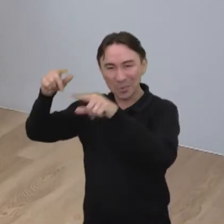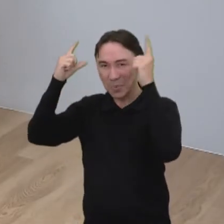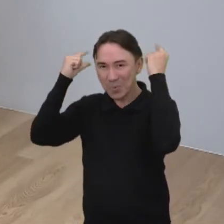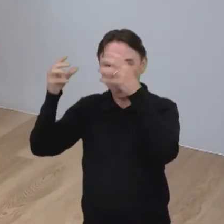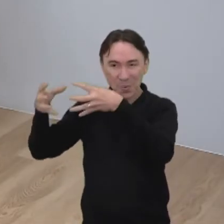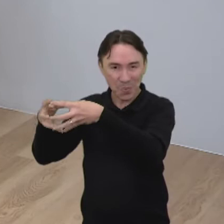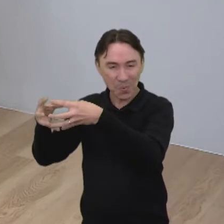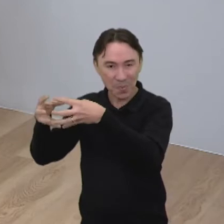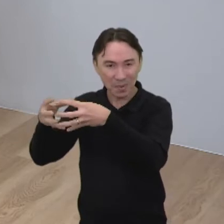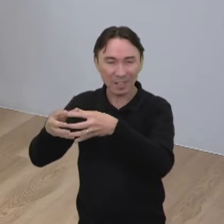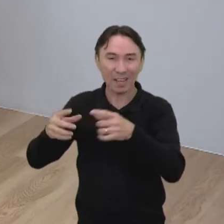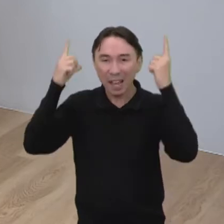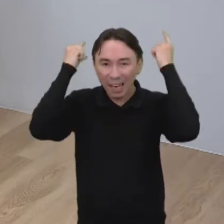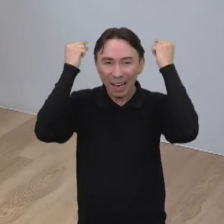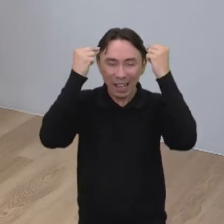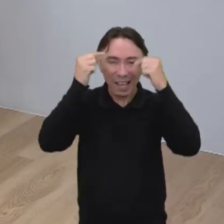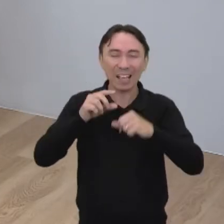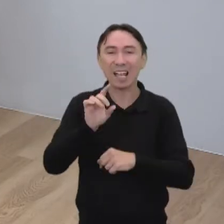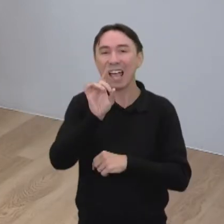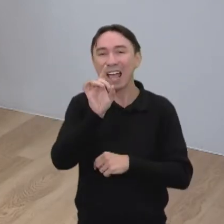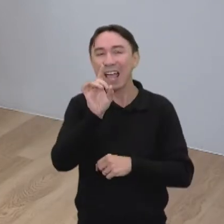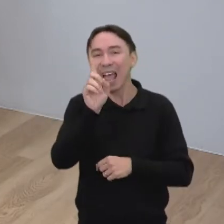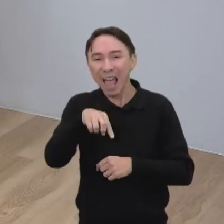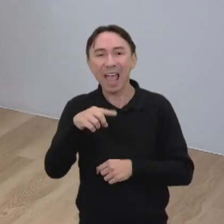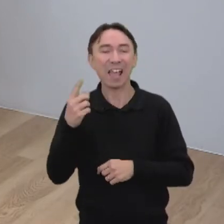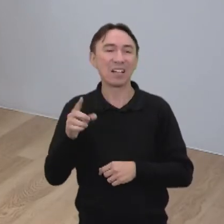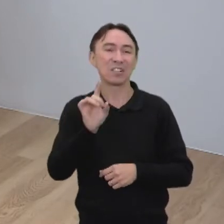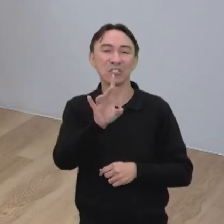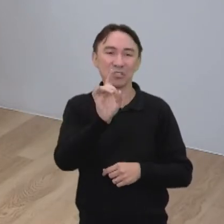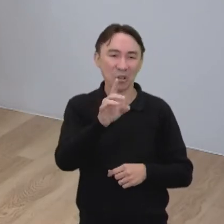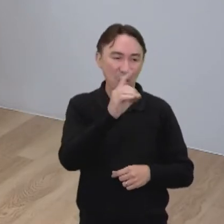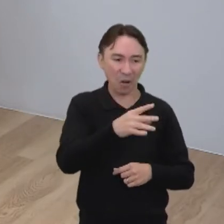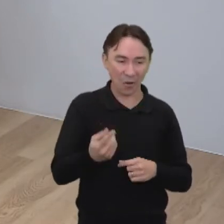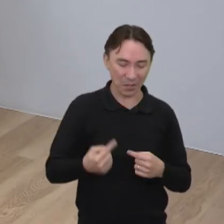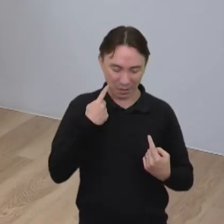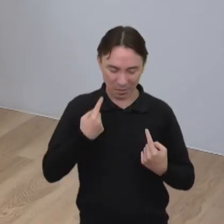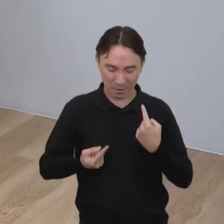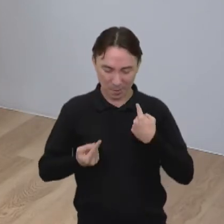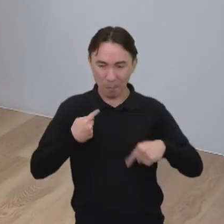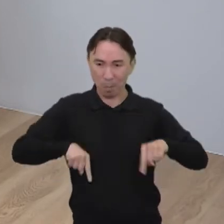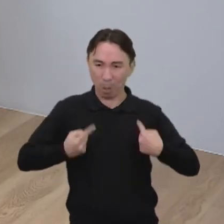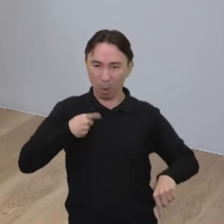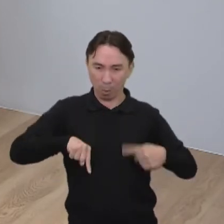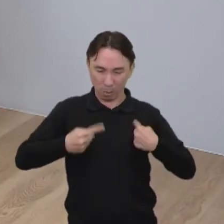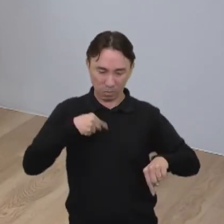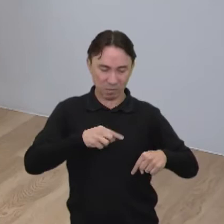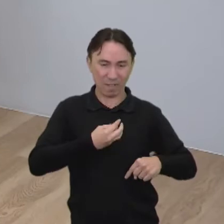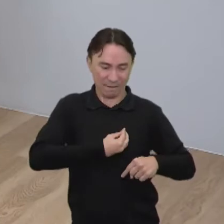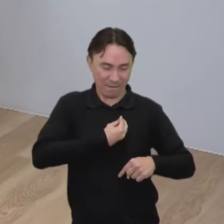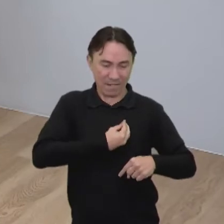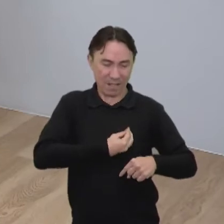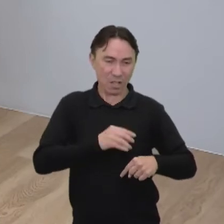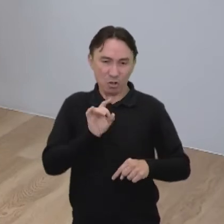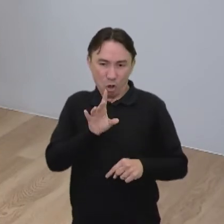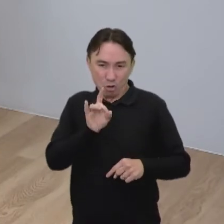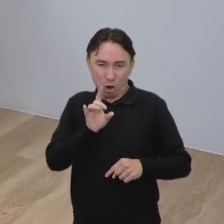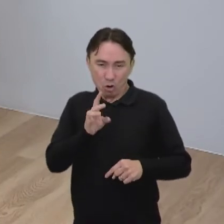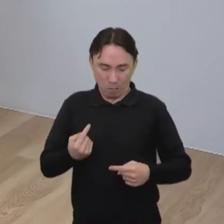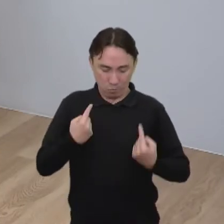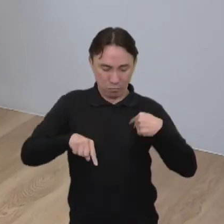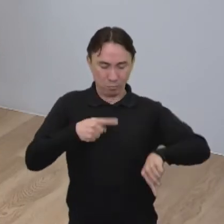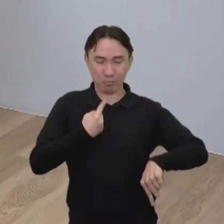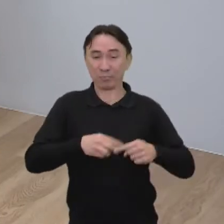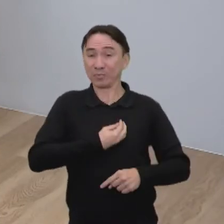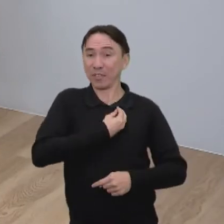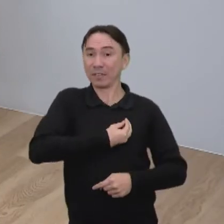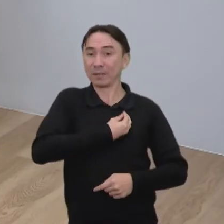eles queriam meramente se referir à vida como uma série de processos fisiológicos, né, encadeados e que nos mantêm em funcionamento.